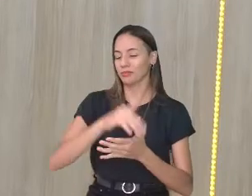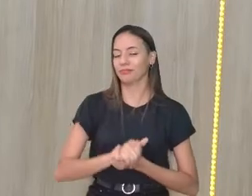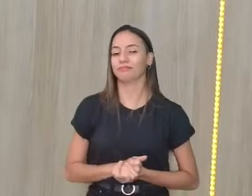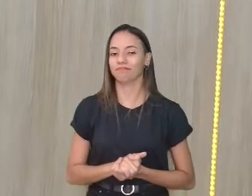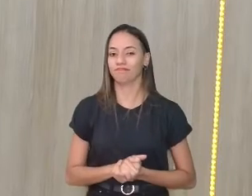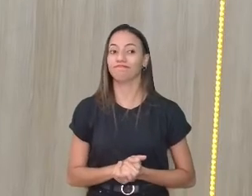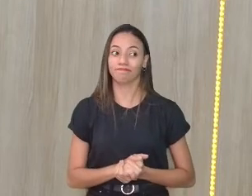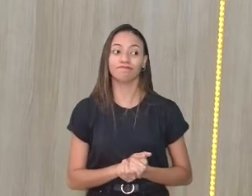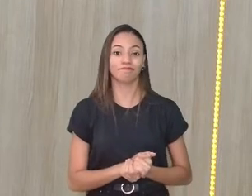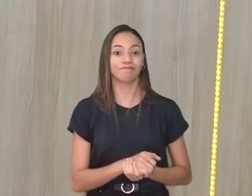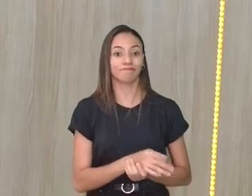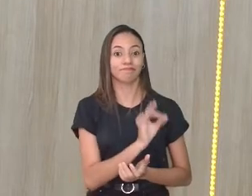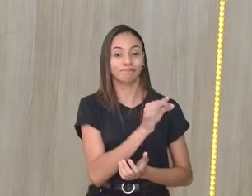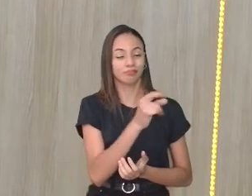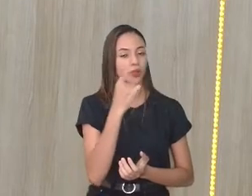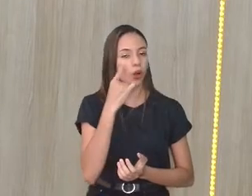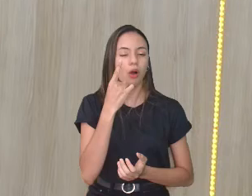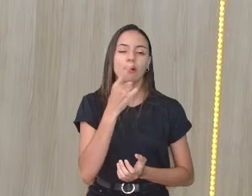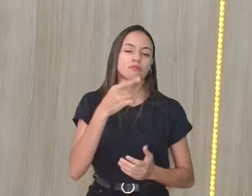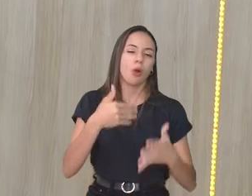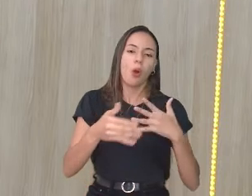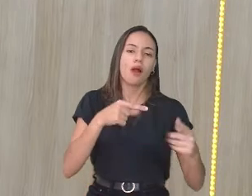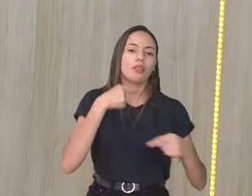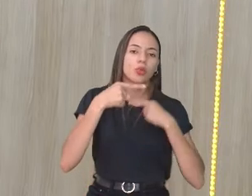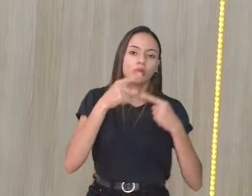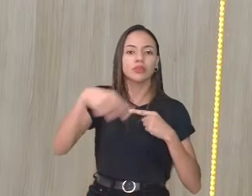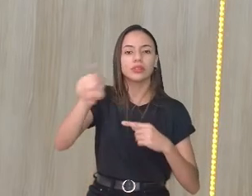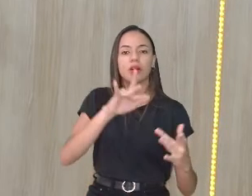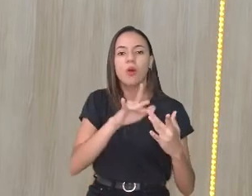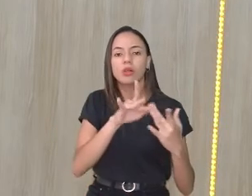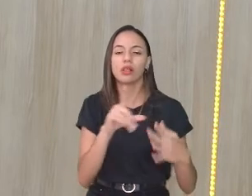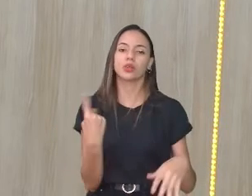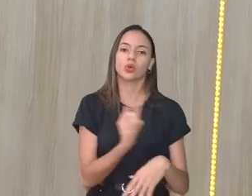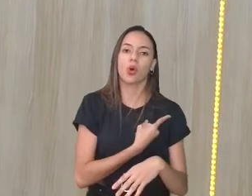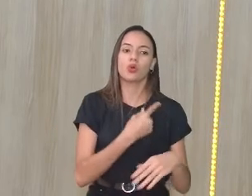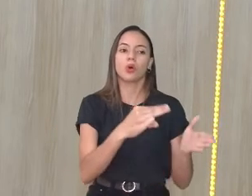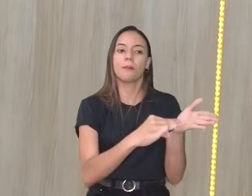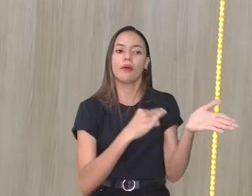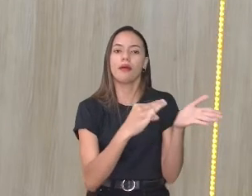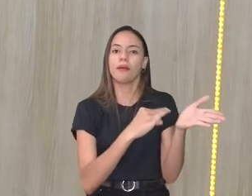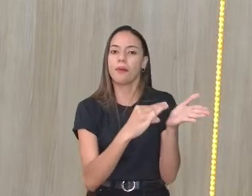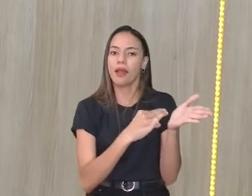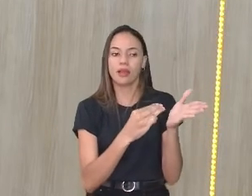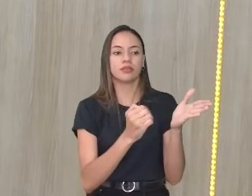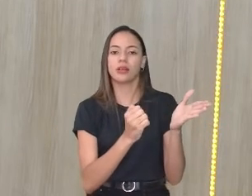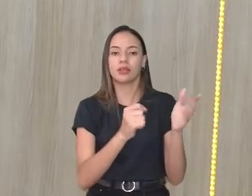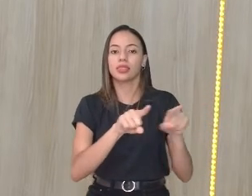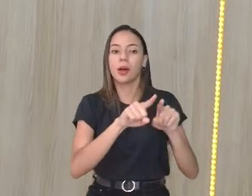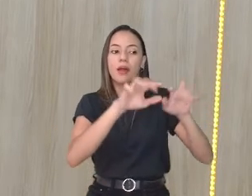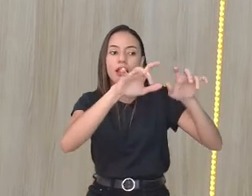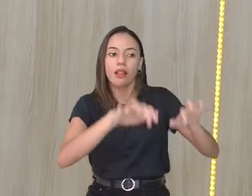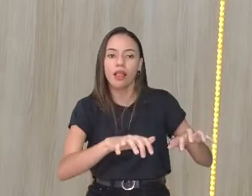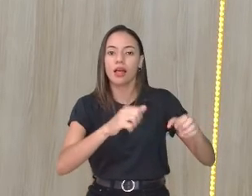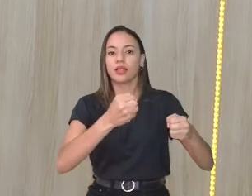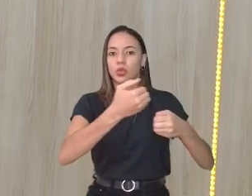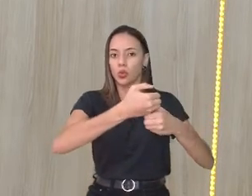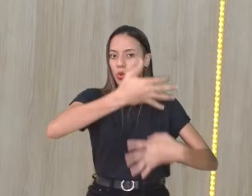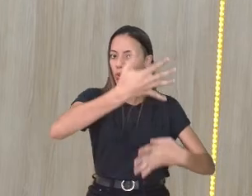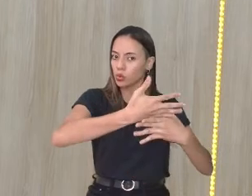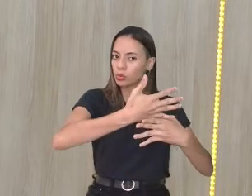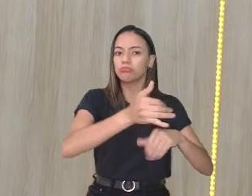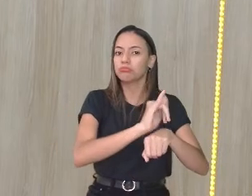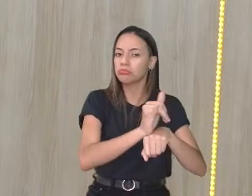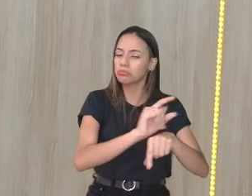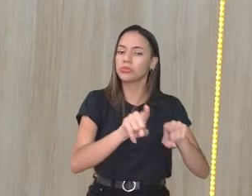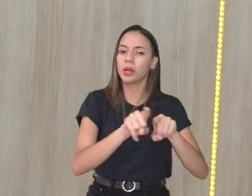isso aí, gente. Então, qualquer dúvida, entre em contato com a gente, manda mensagem, tá certo? Fala lá no YouTube também com a gente, né, professora? Sim.